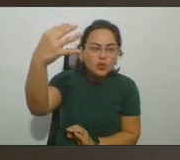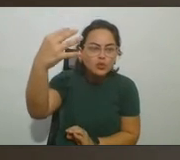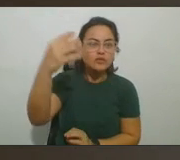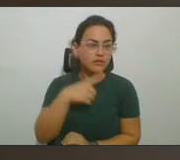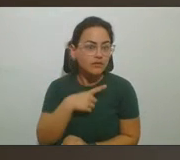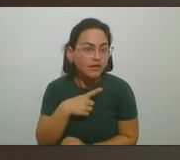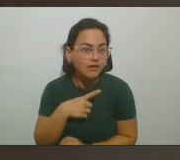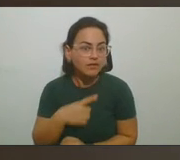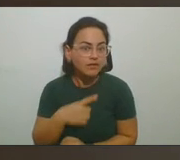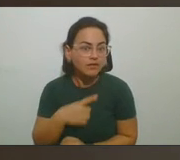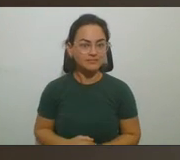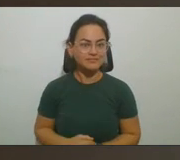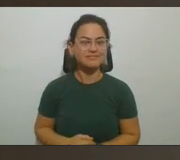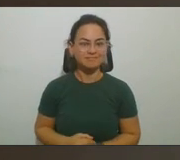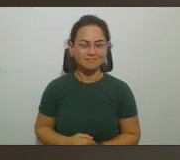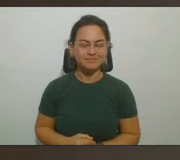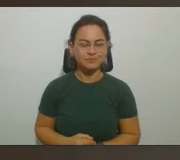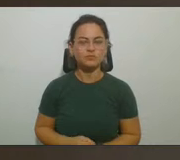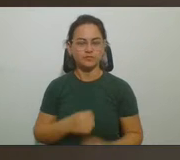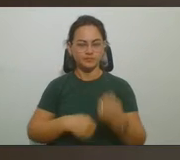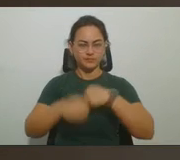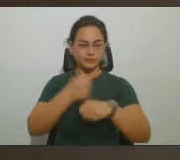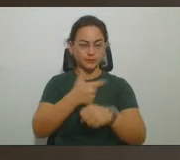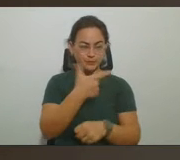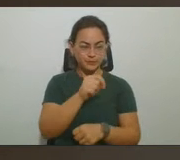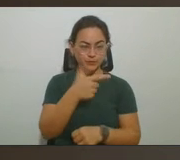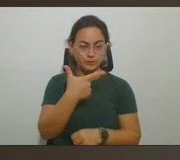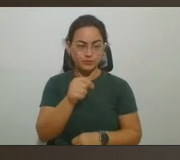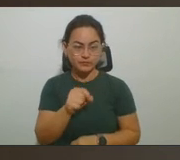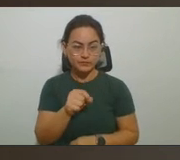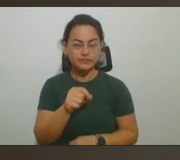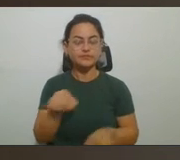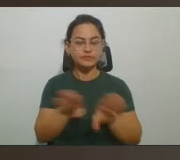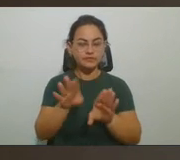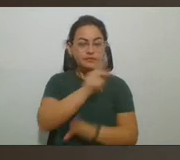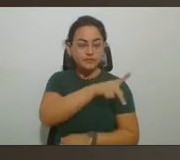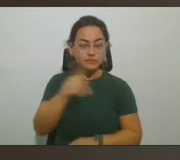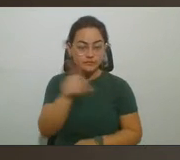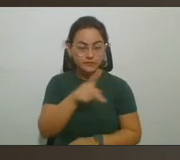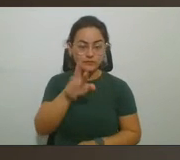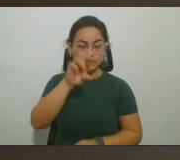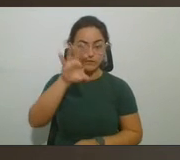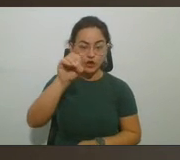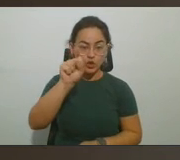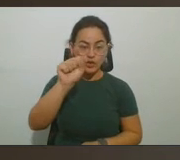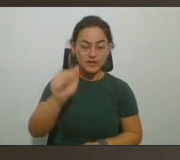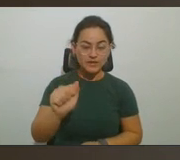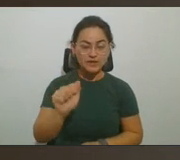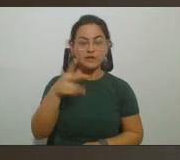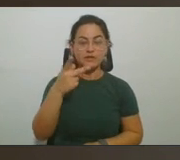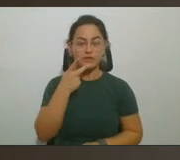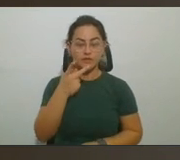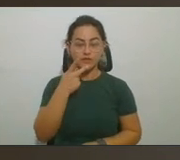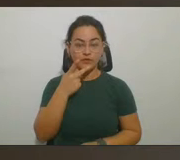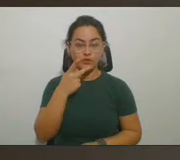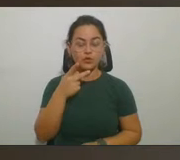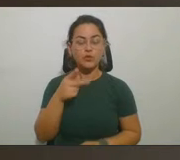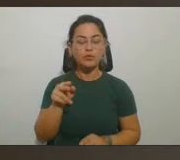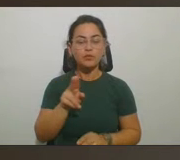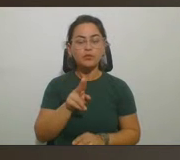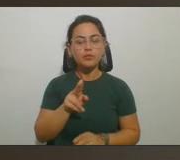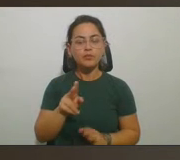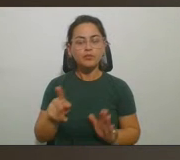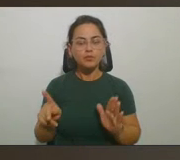aspas. E em 2020, recentemente, a professora e pesquisadora Rosa Fischer, da Universidade Federal do Rio Grande do